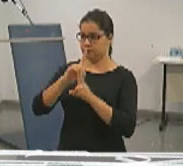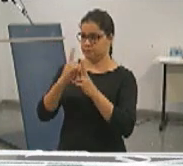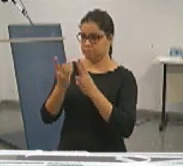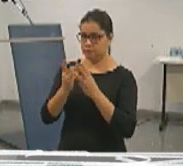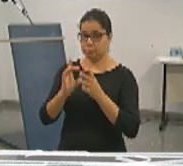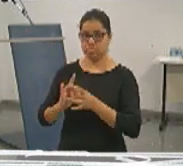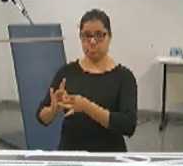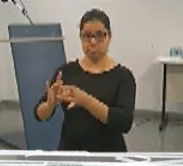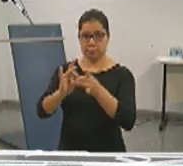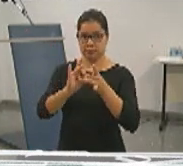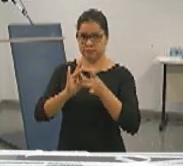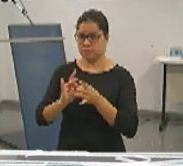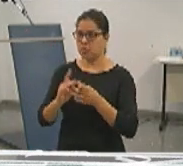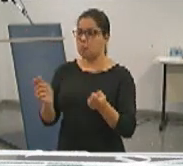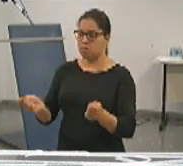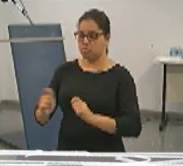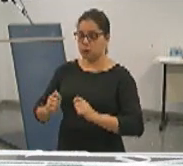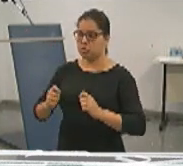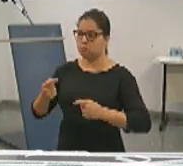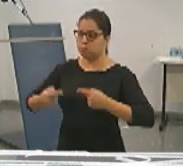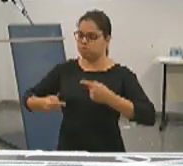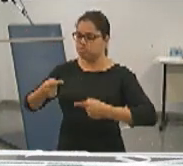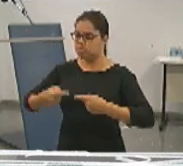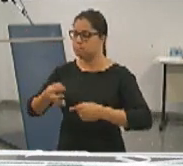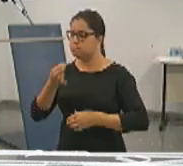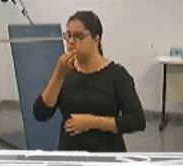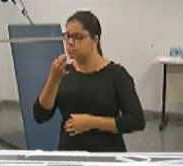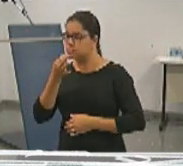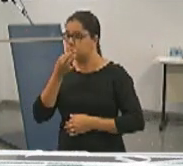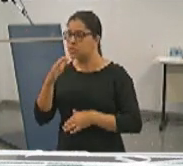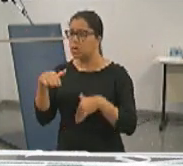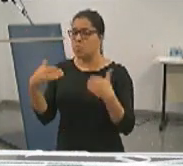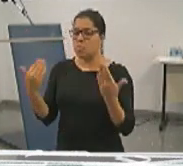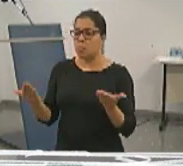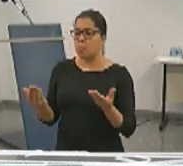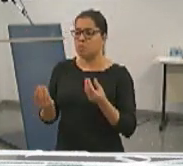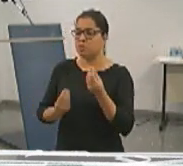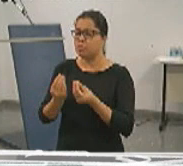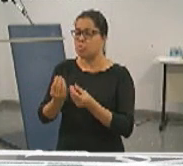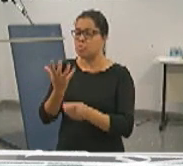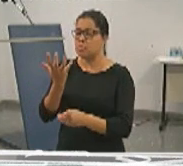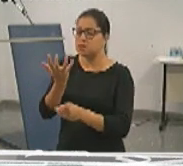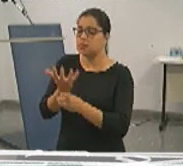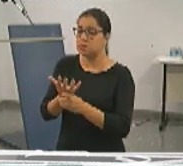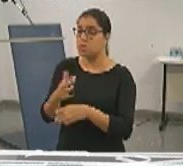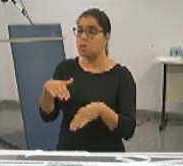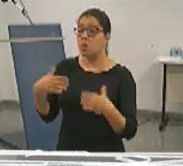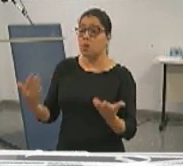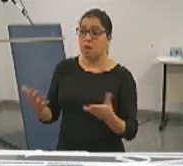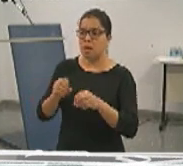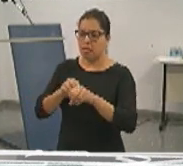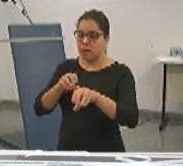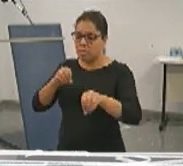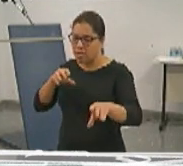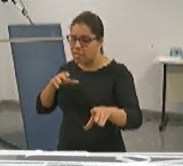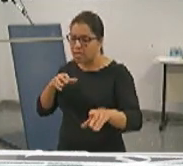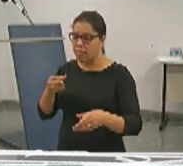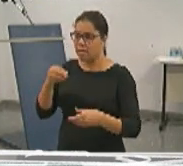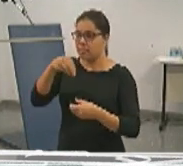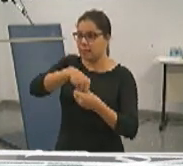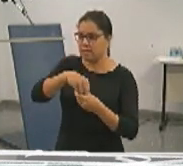né, discutir de que forma a EAD pode entrar dentro de uma determinada disciplina, de que forma a EAD pode entrar dentro de um determinado